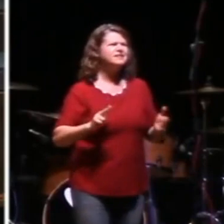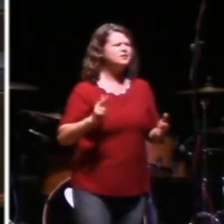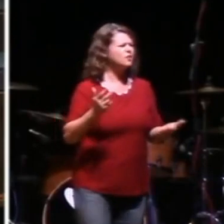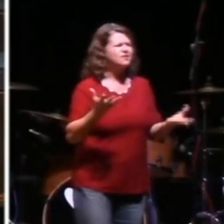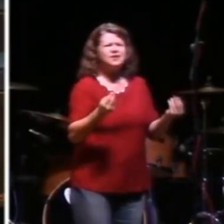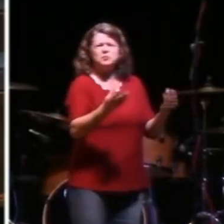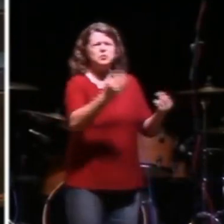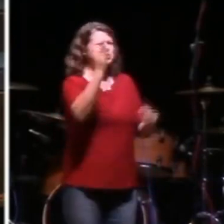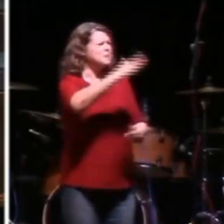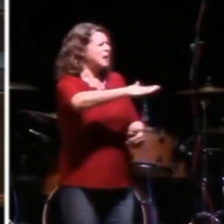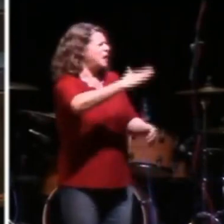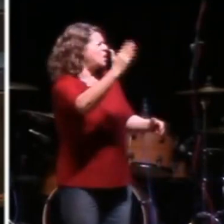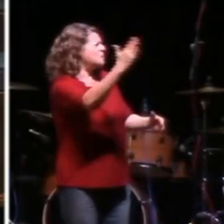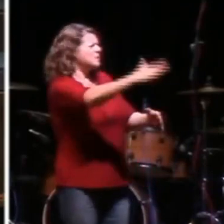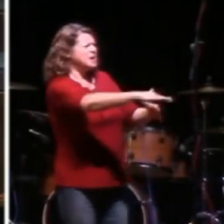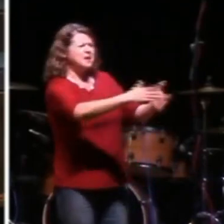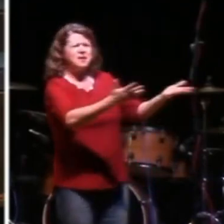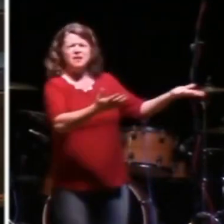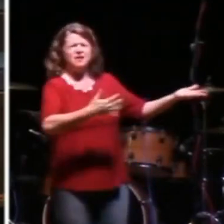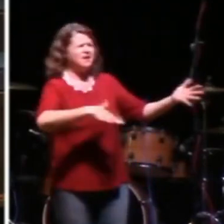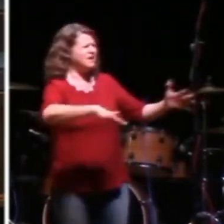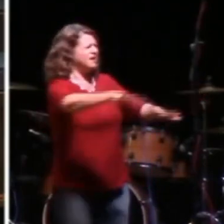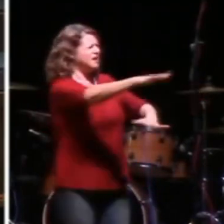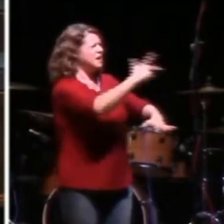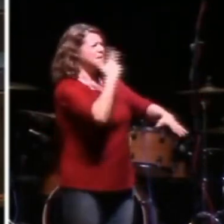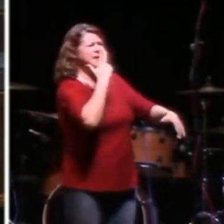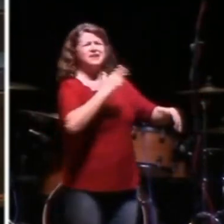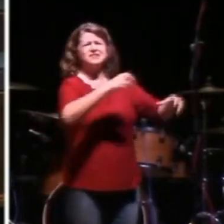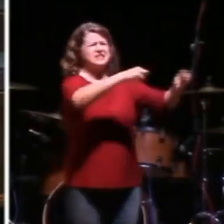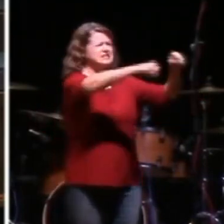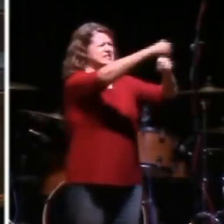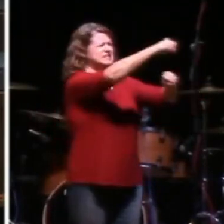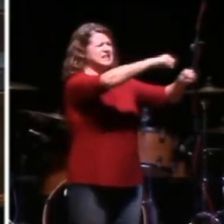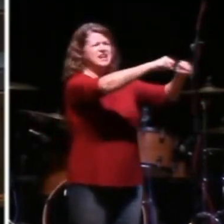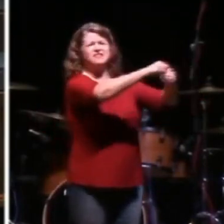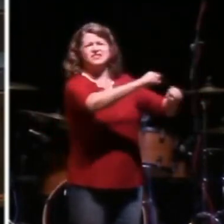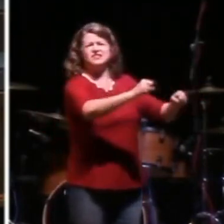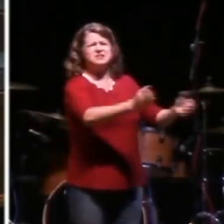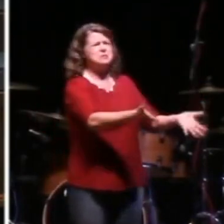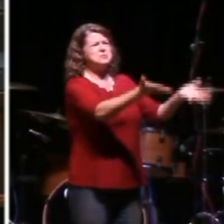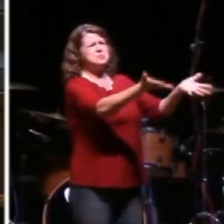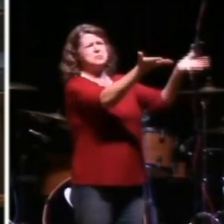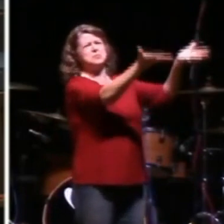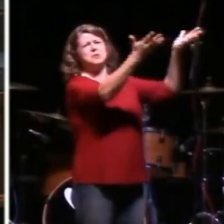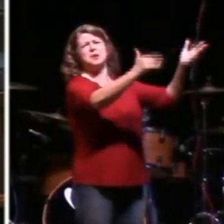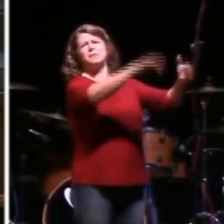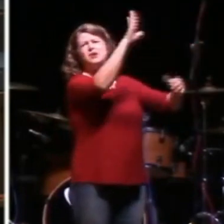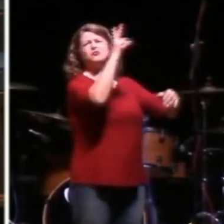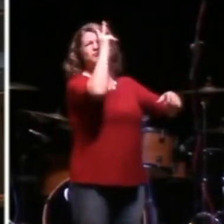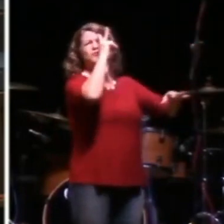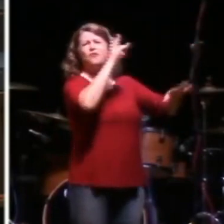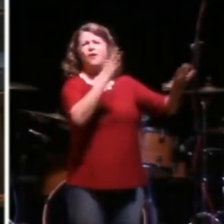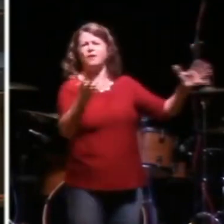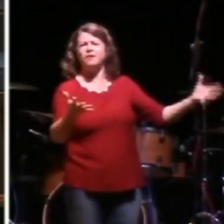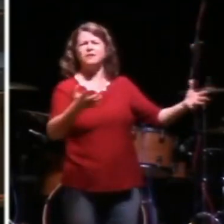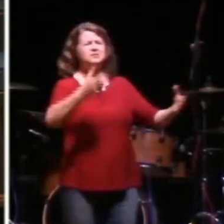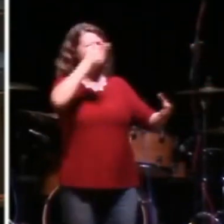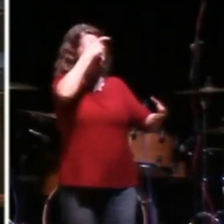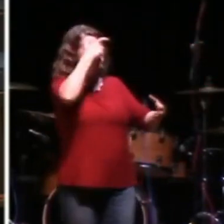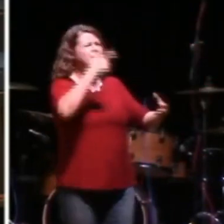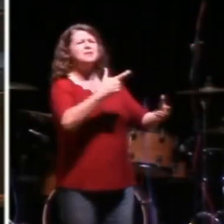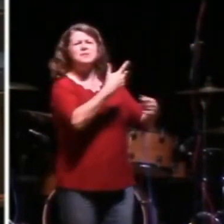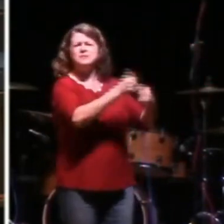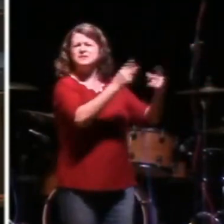de que o governo satânico vai vencer de que o diabo e seus demônios vão ter algum tipo de